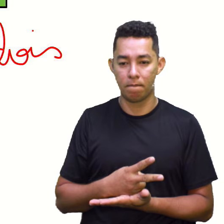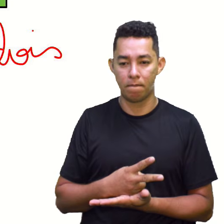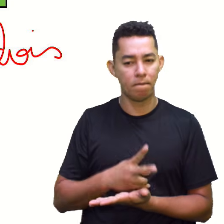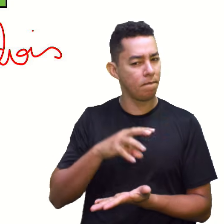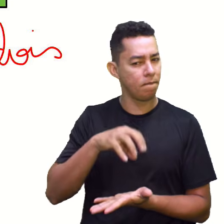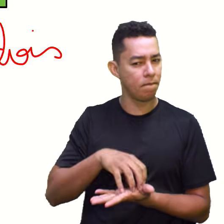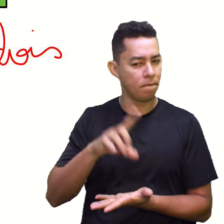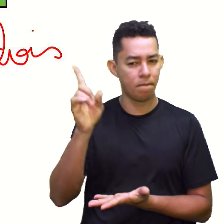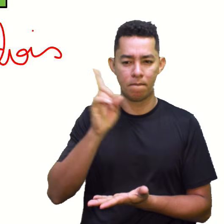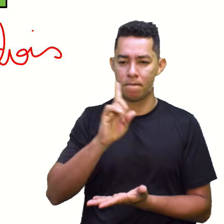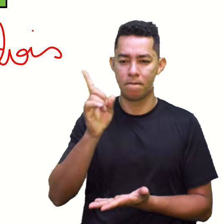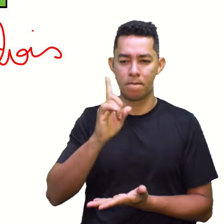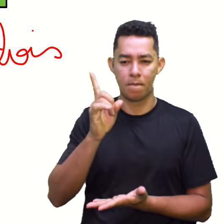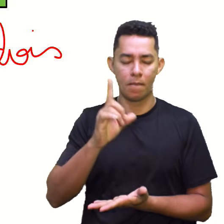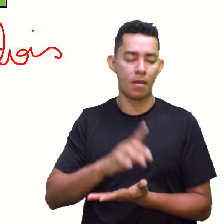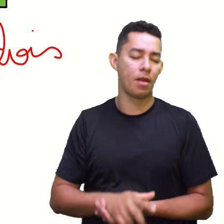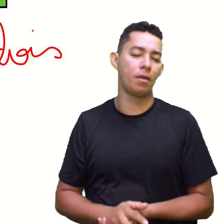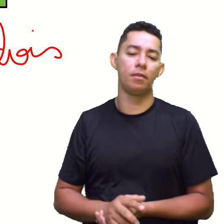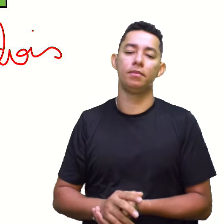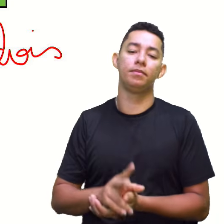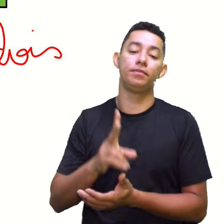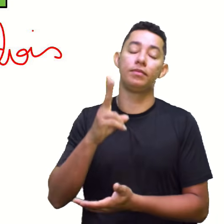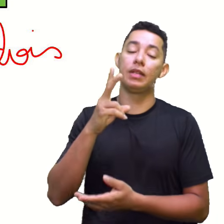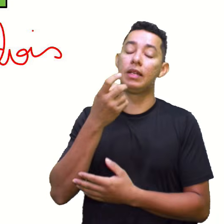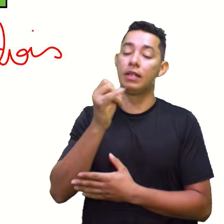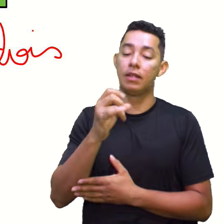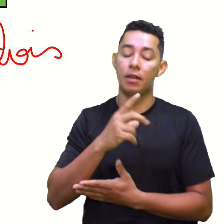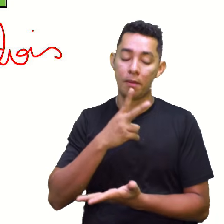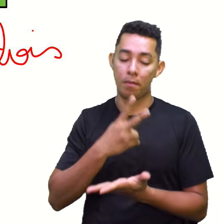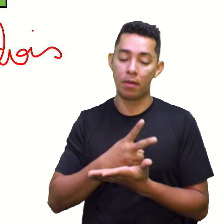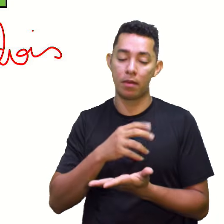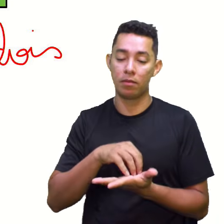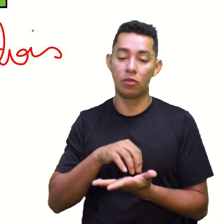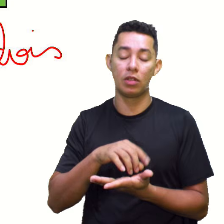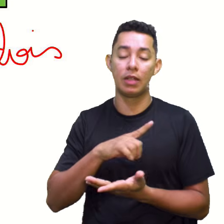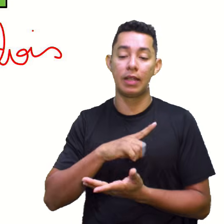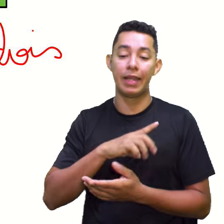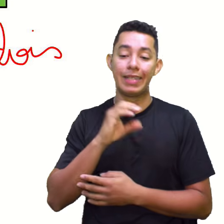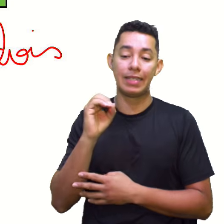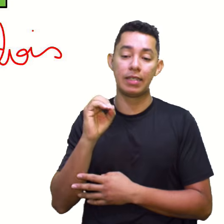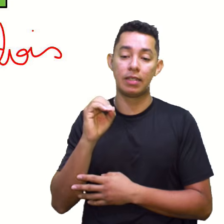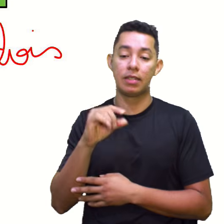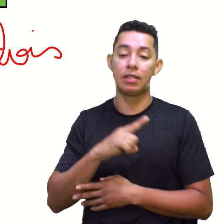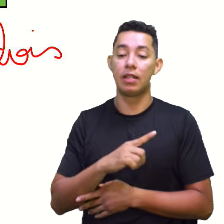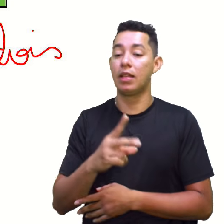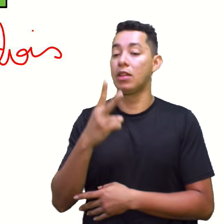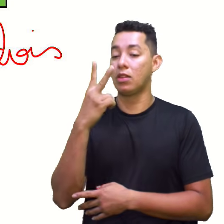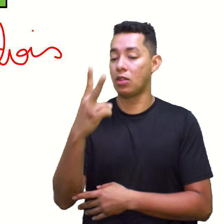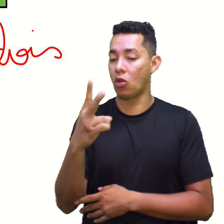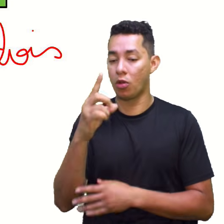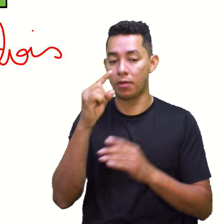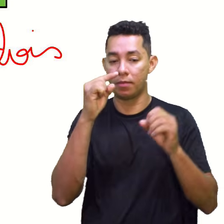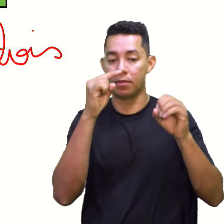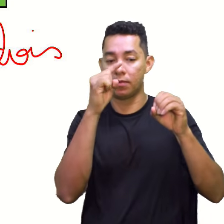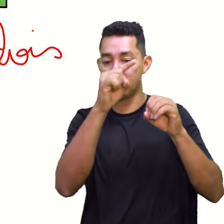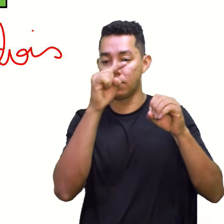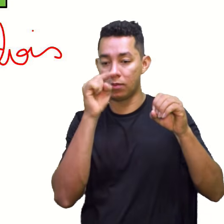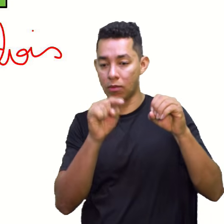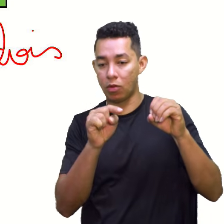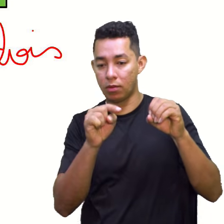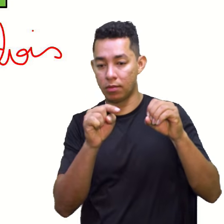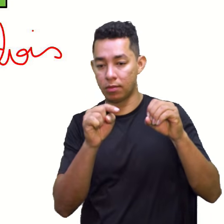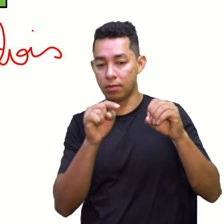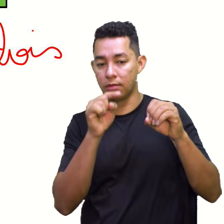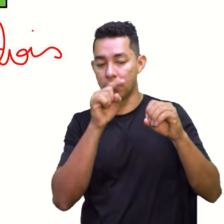centro? Não, presta atenção. Para ter o mesmo centro tem que ser 0. Elas têm 2 pontos em comum. Então, elas